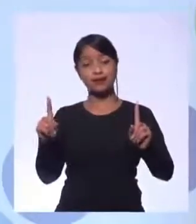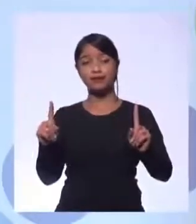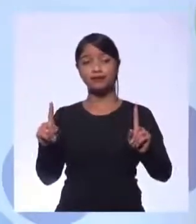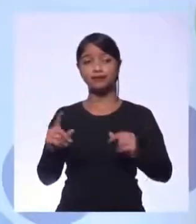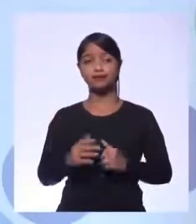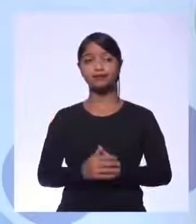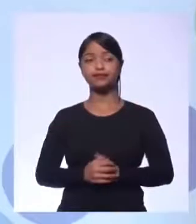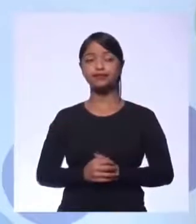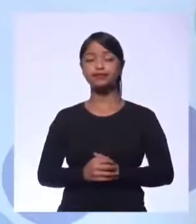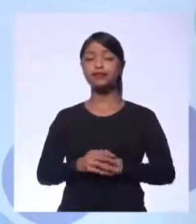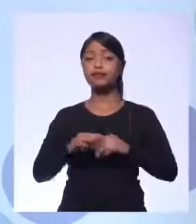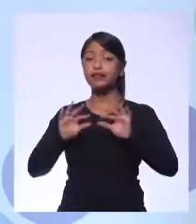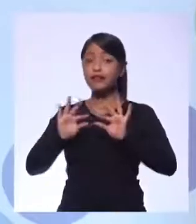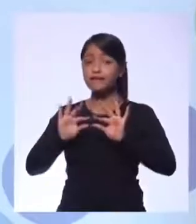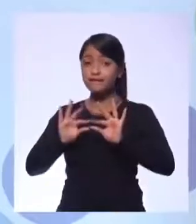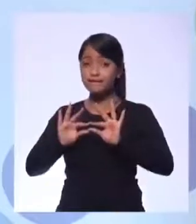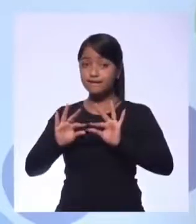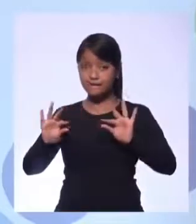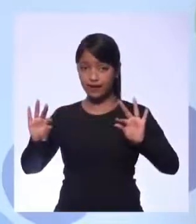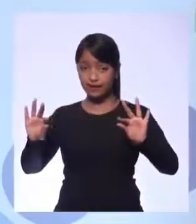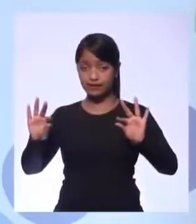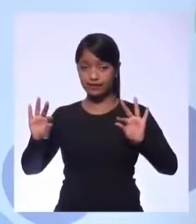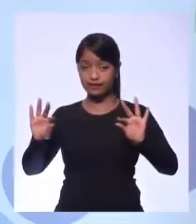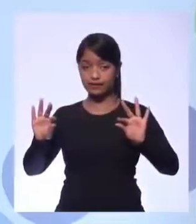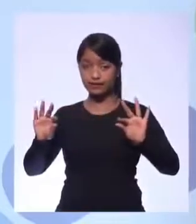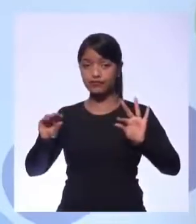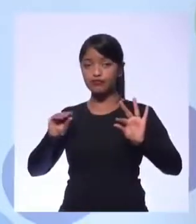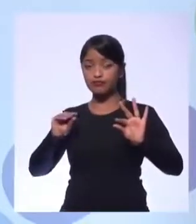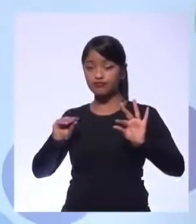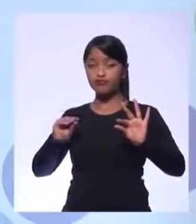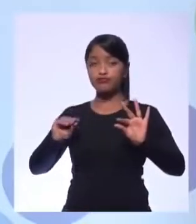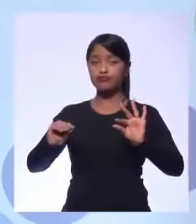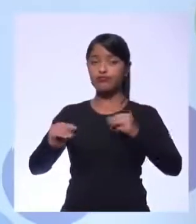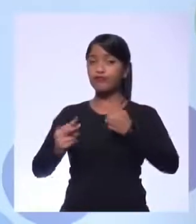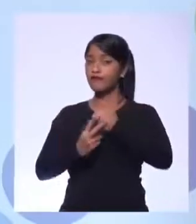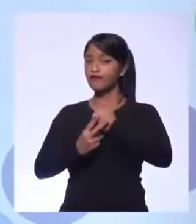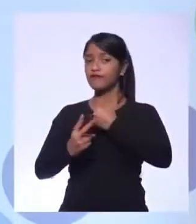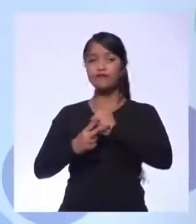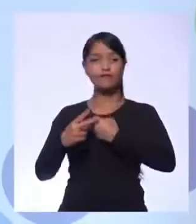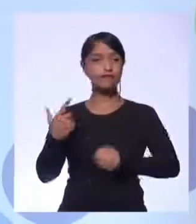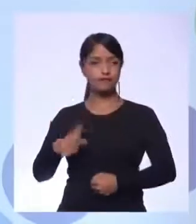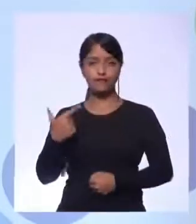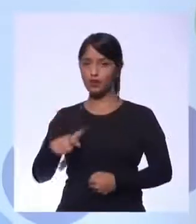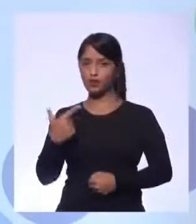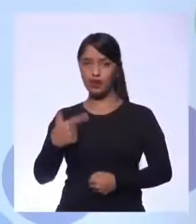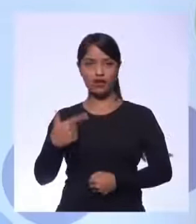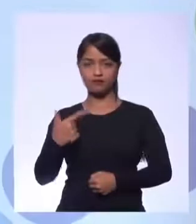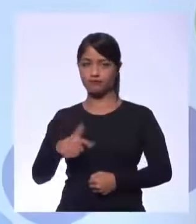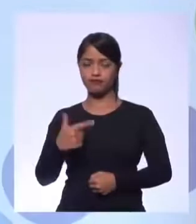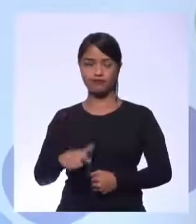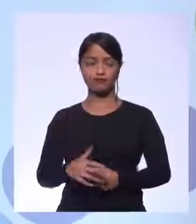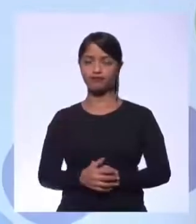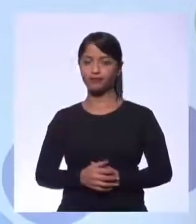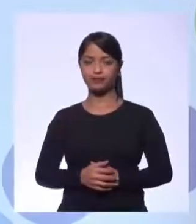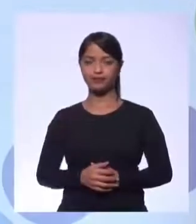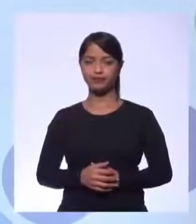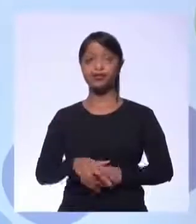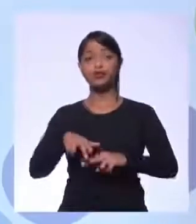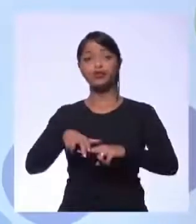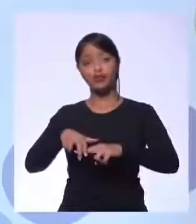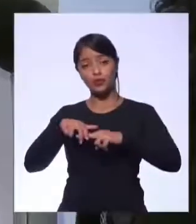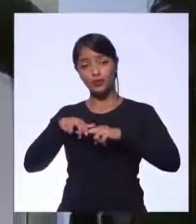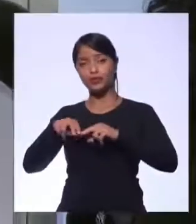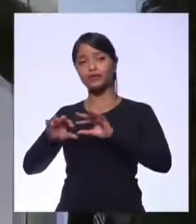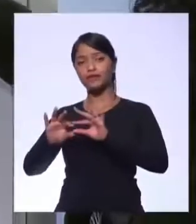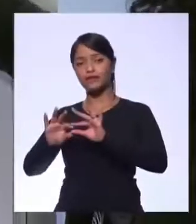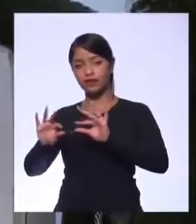a frase não tem verbo. Essa é a principal diferença, enquanto